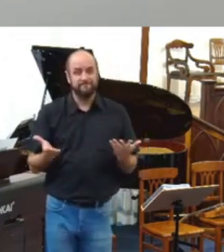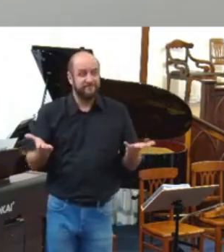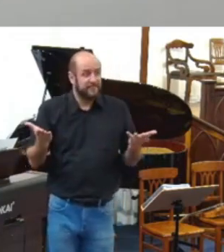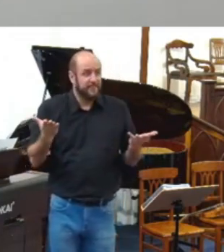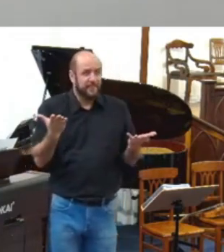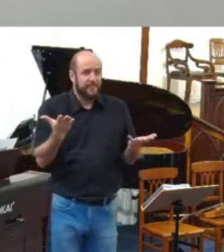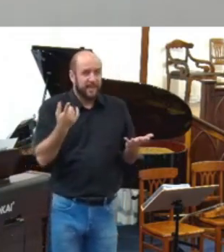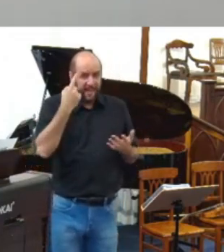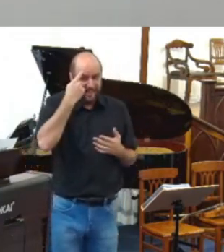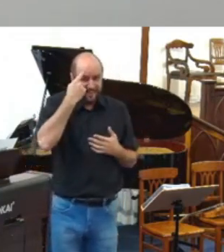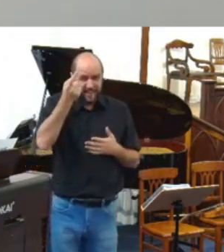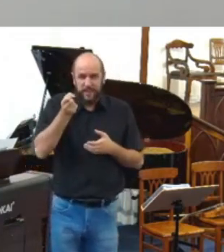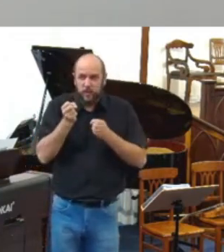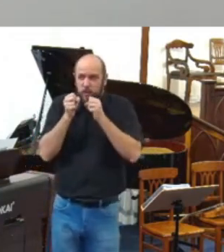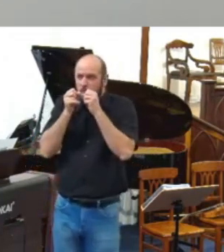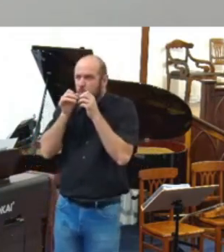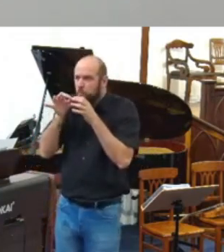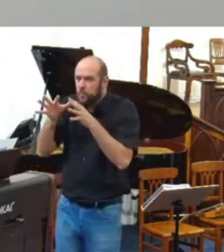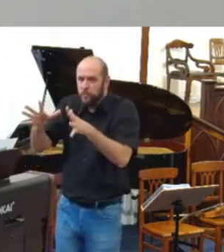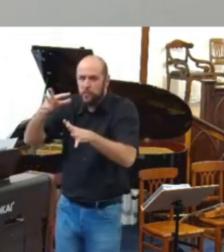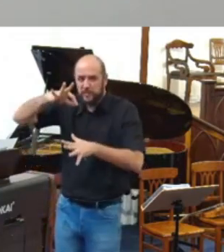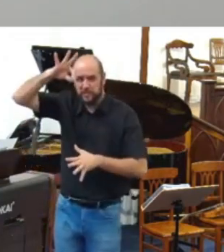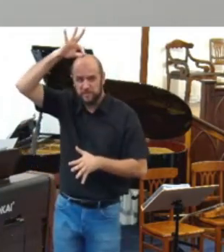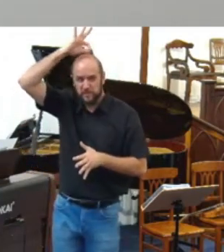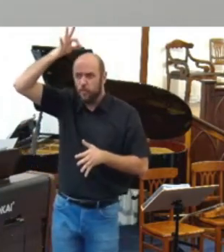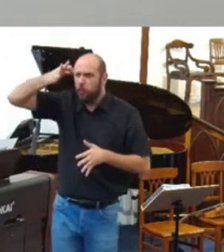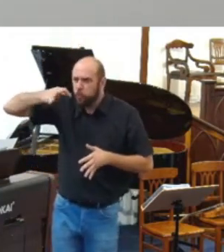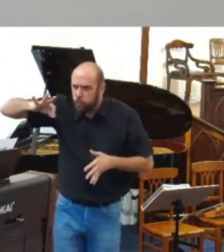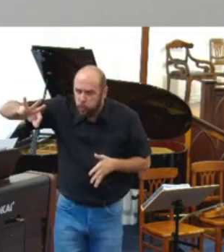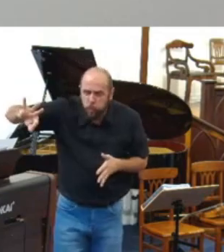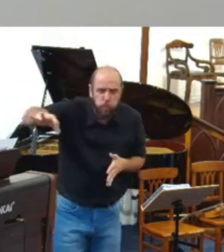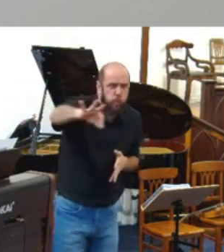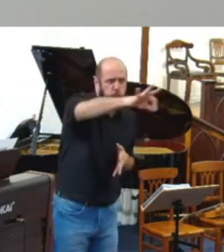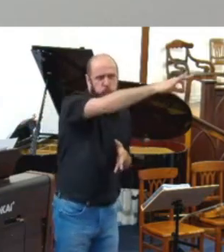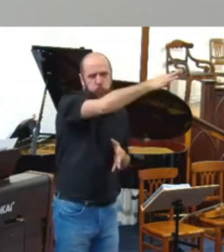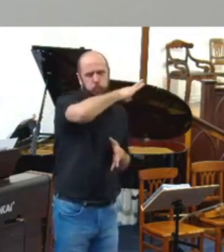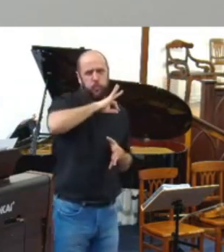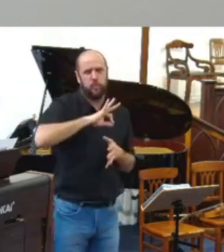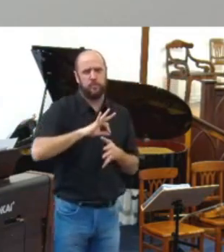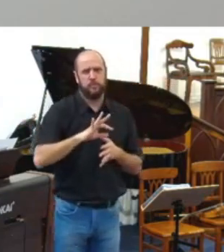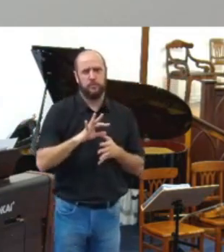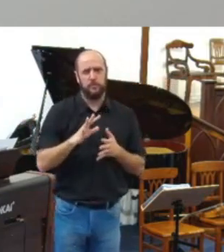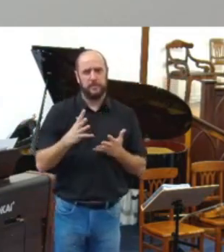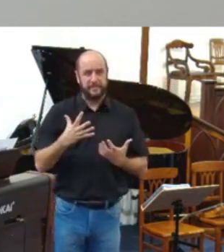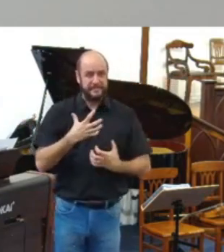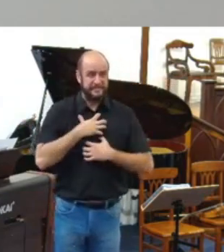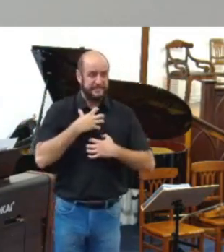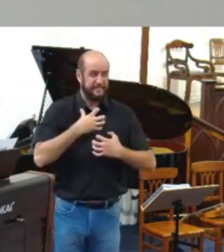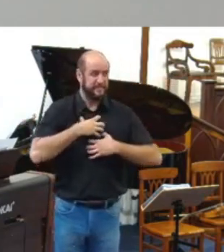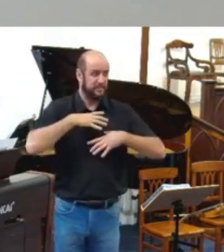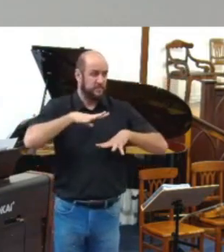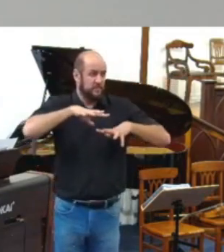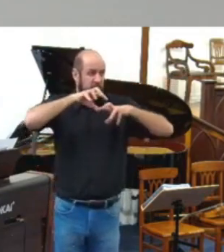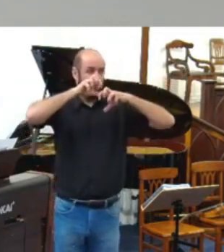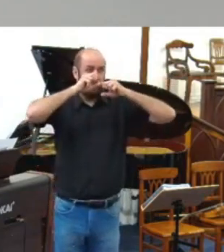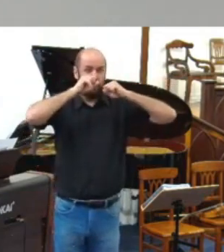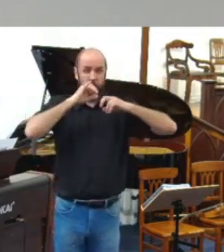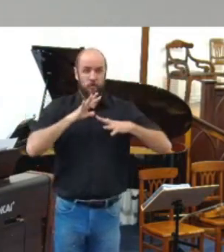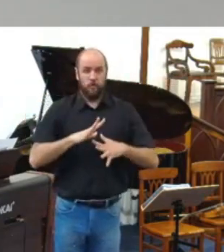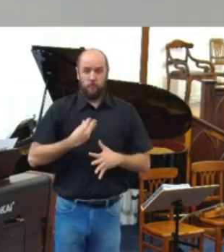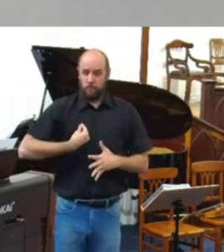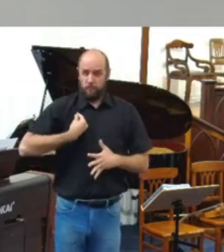que é o soprar do Espírito para eles. E é isso que os leva ao fôlego de vida